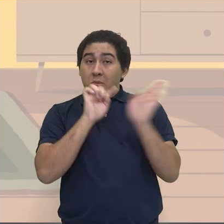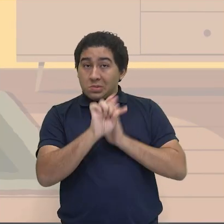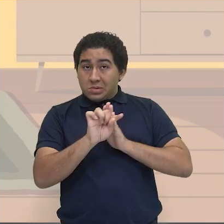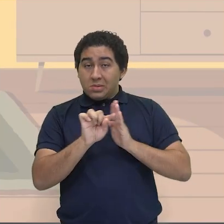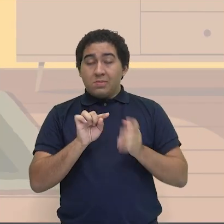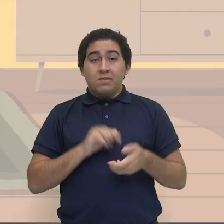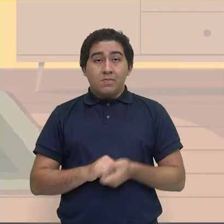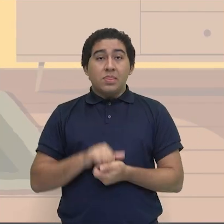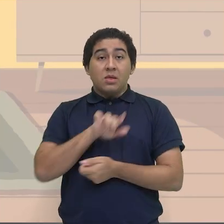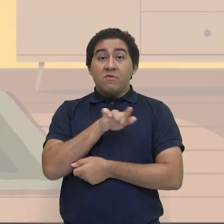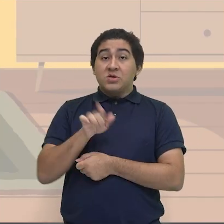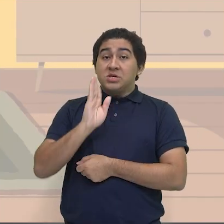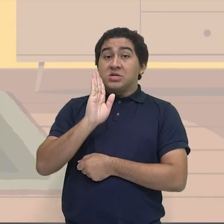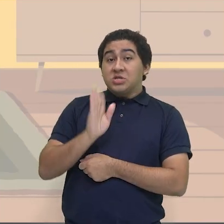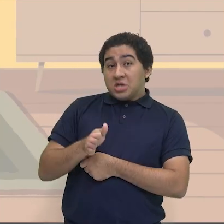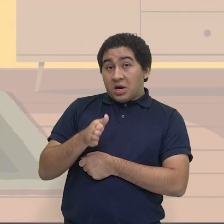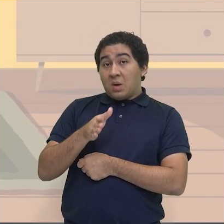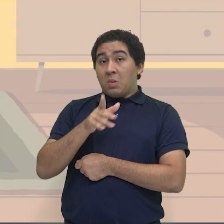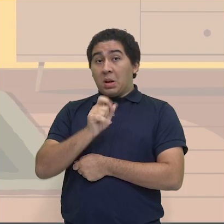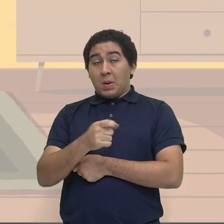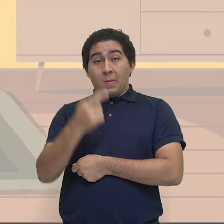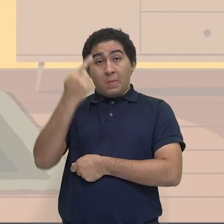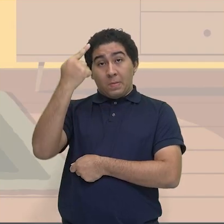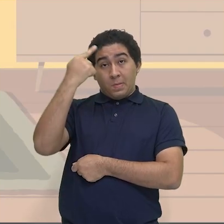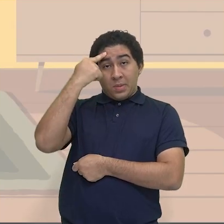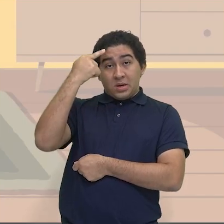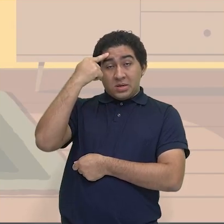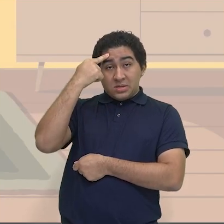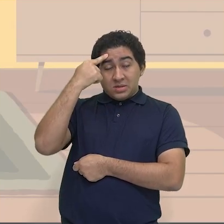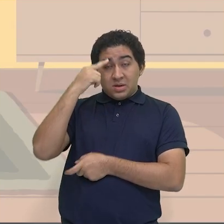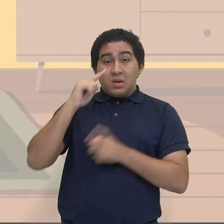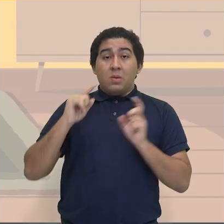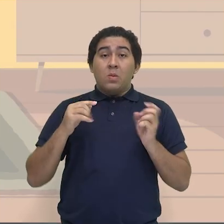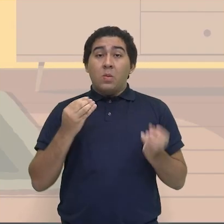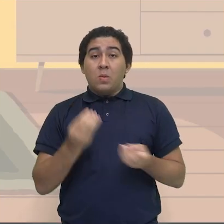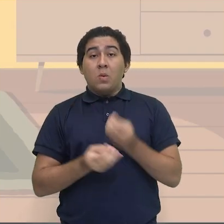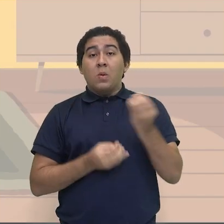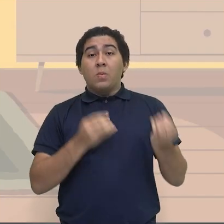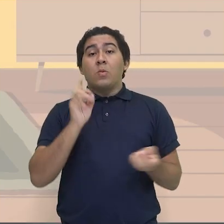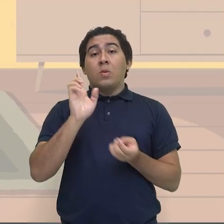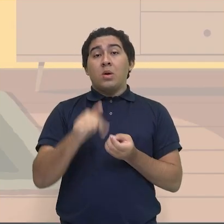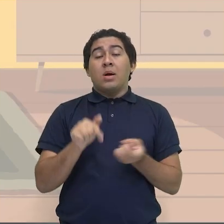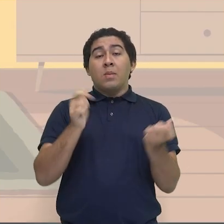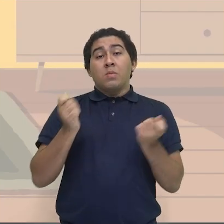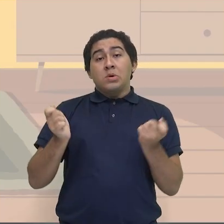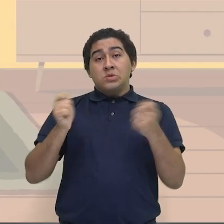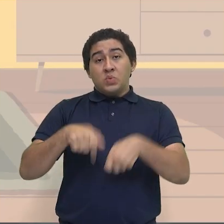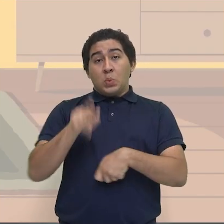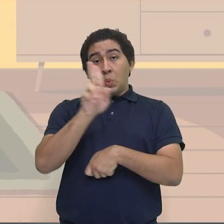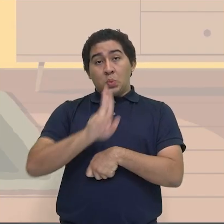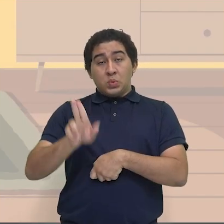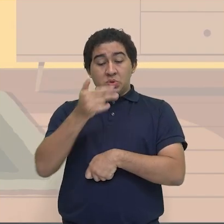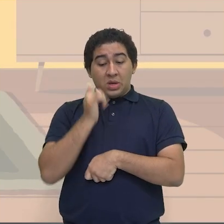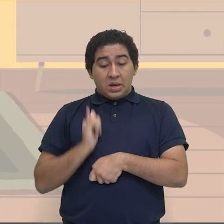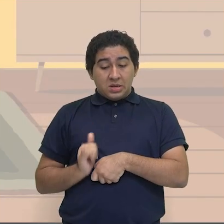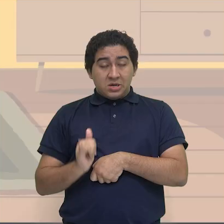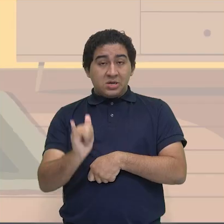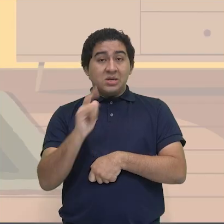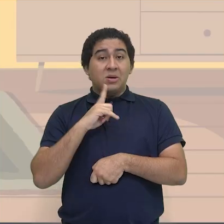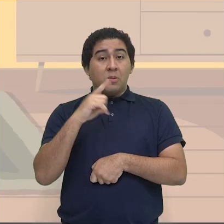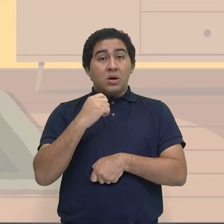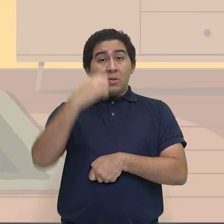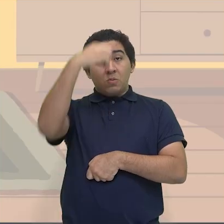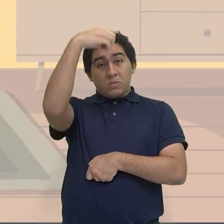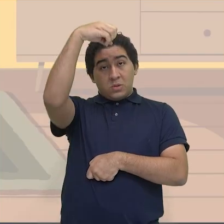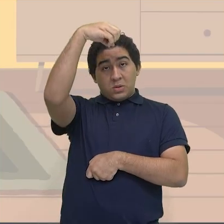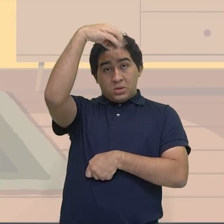Você já parou para pensar como funciona a energia que acende as lâmpadas